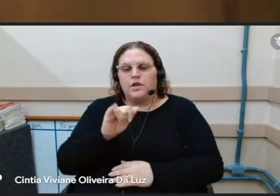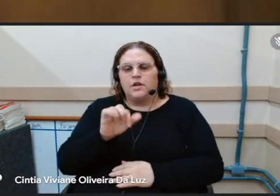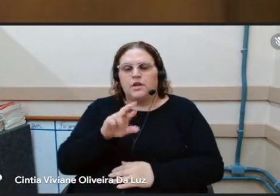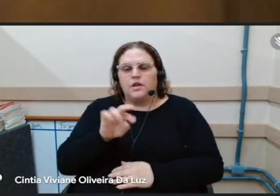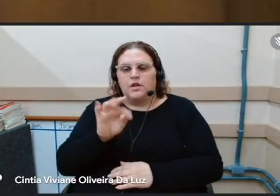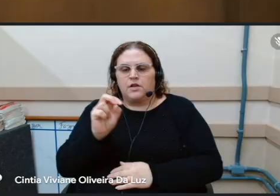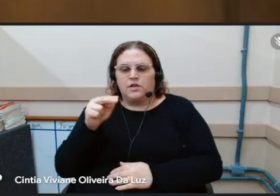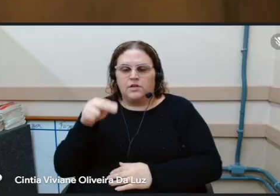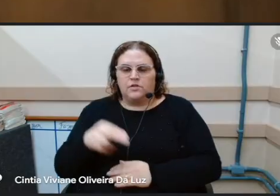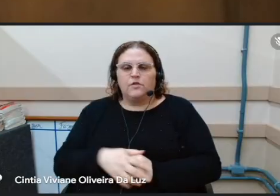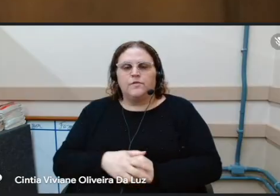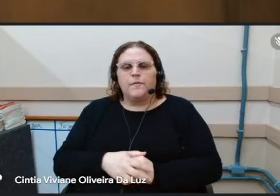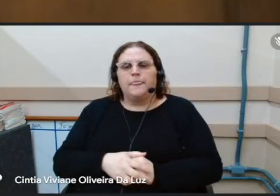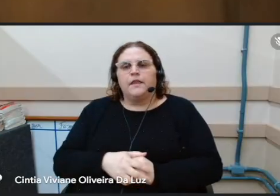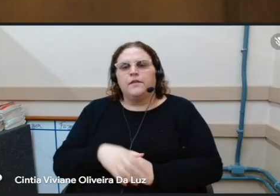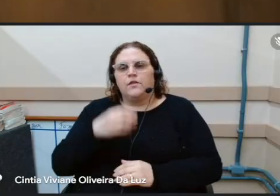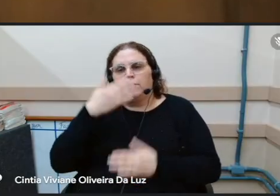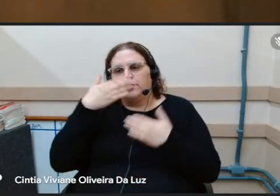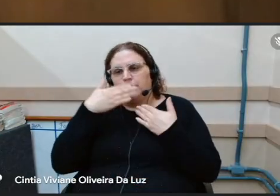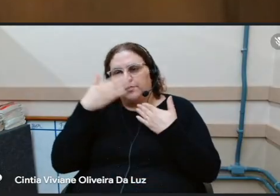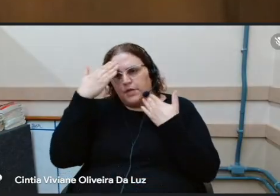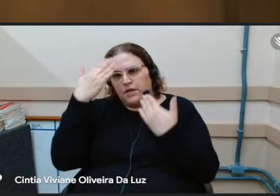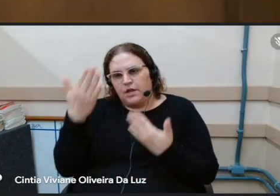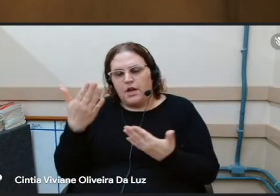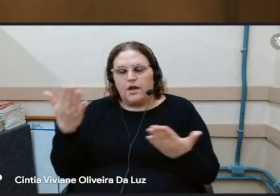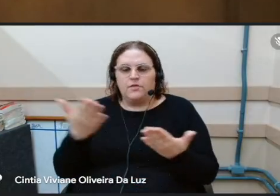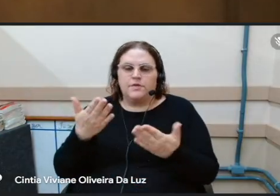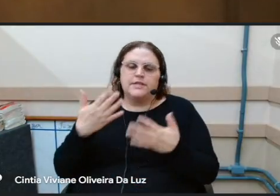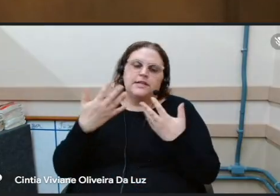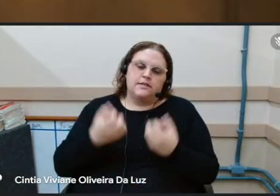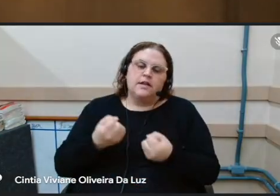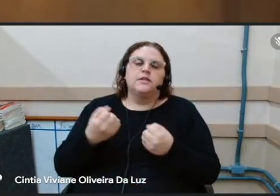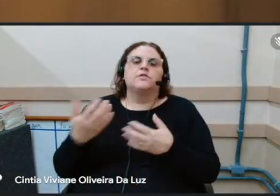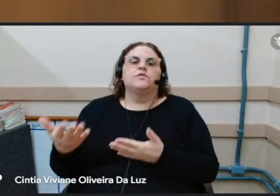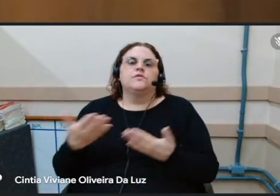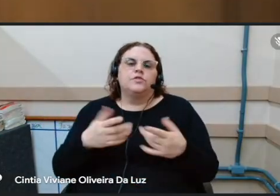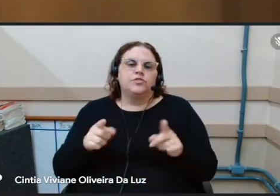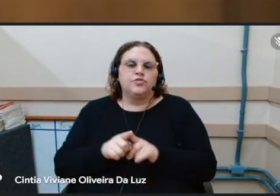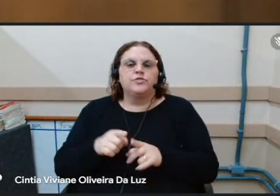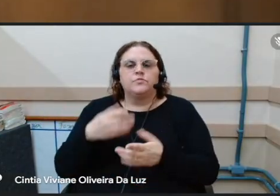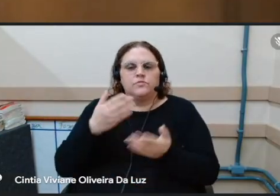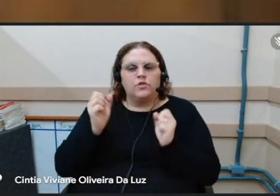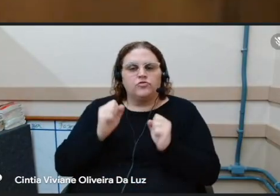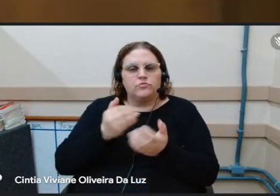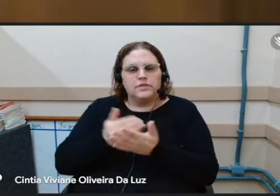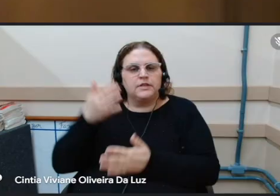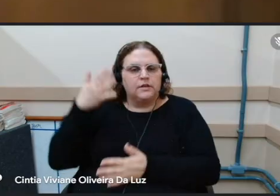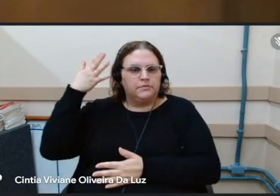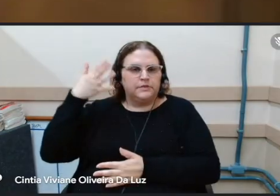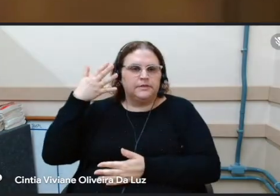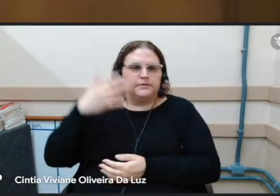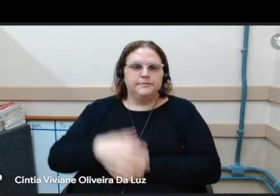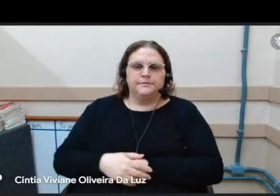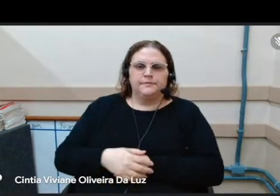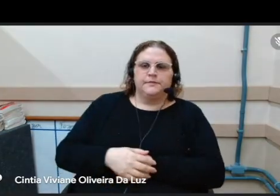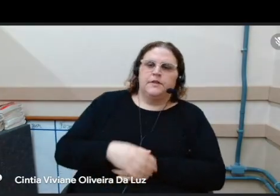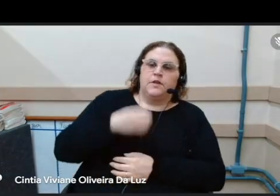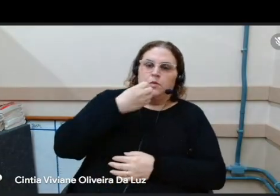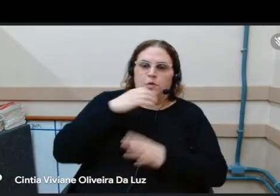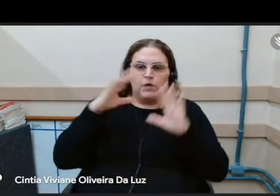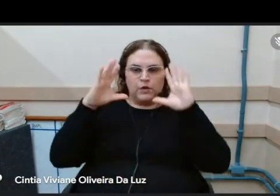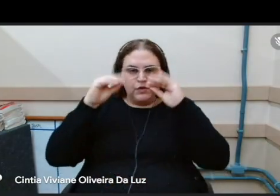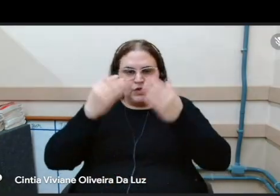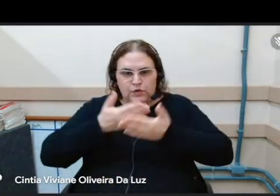Airton muito obrigado por aceitar esse convite e a fala tá com você bom boa noite todas